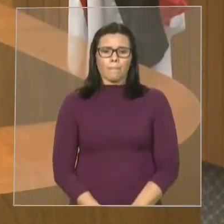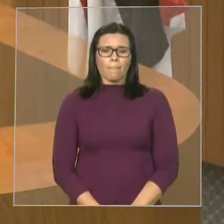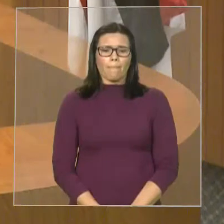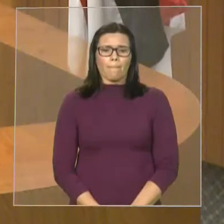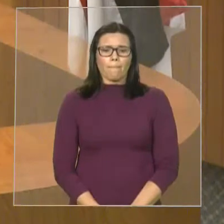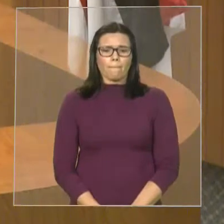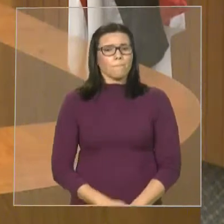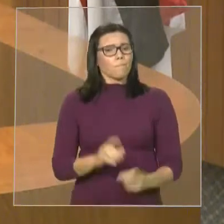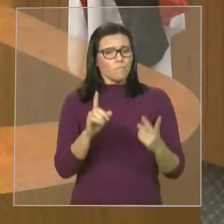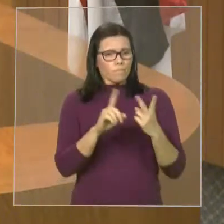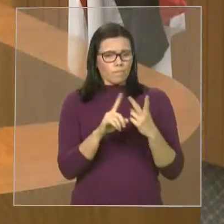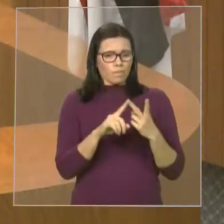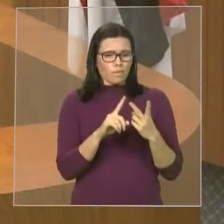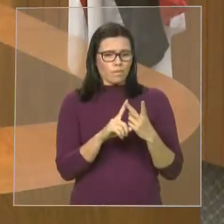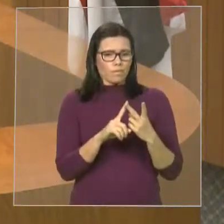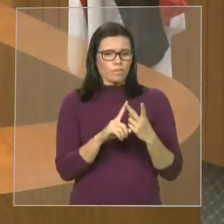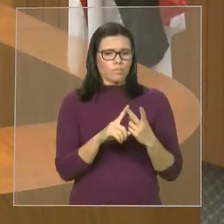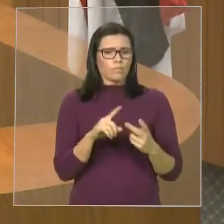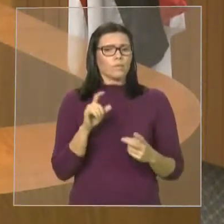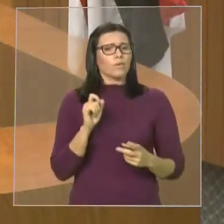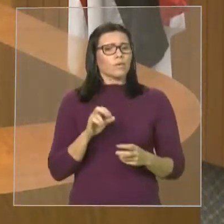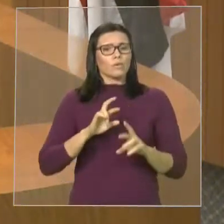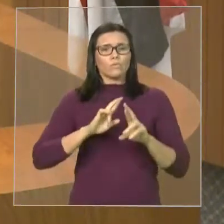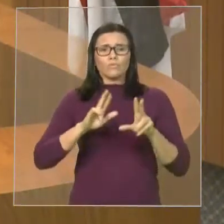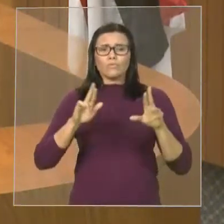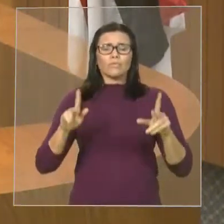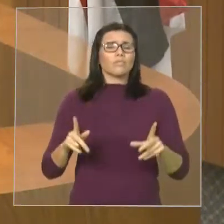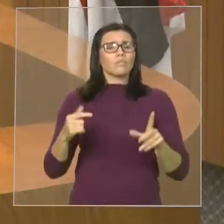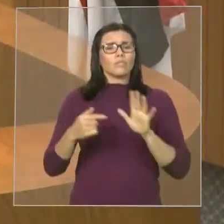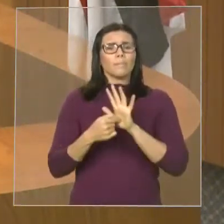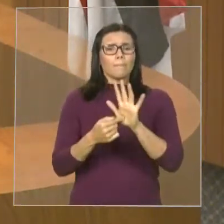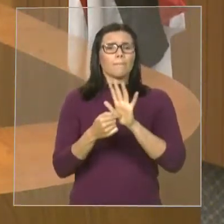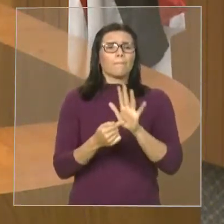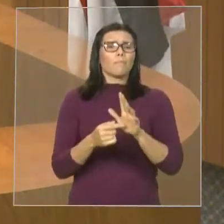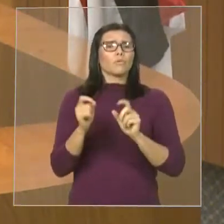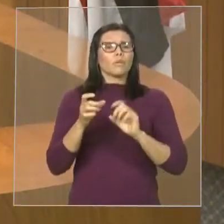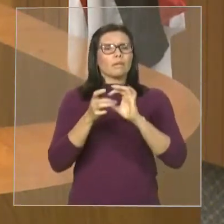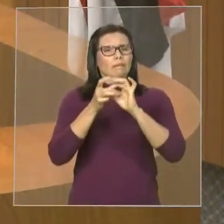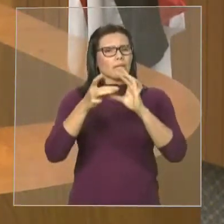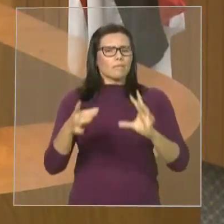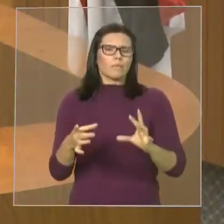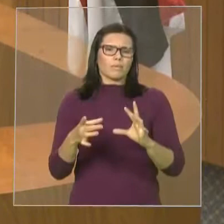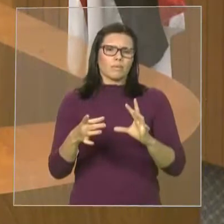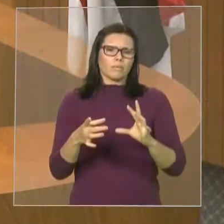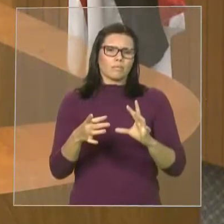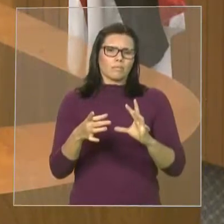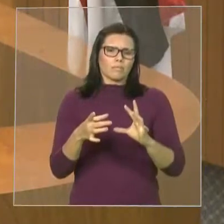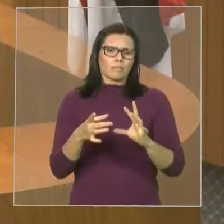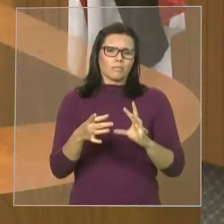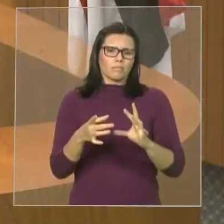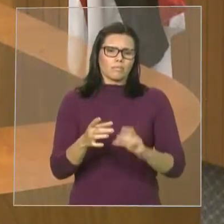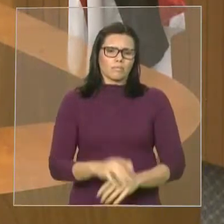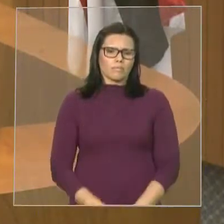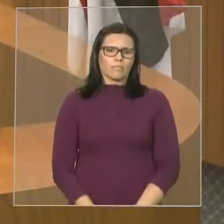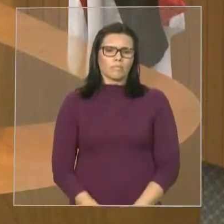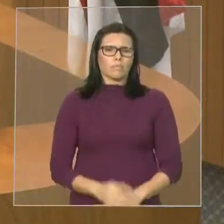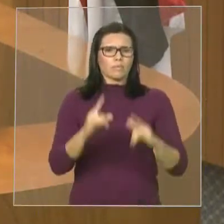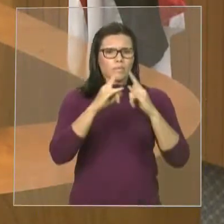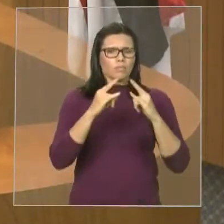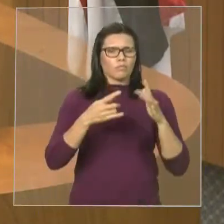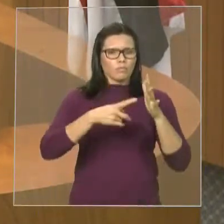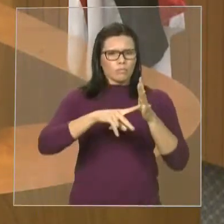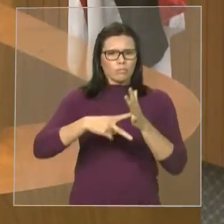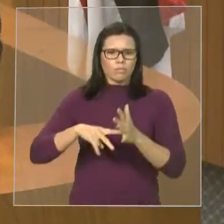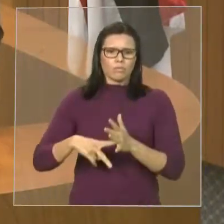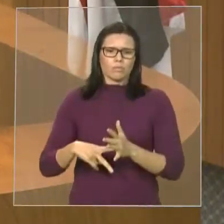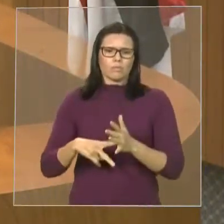Esse ponto é o que destaca a democracia direta das entidades sindicais. Portanto, os deputados que votarem contra